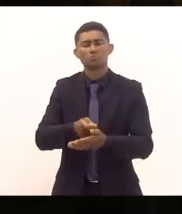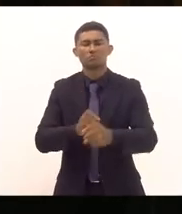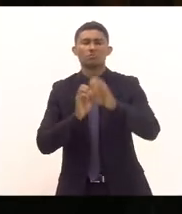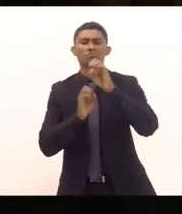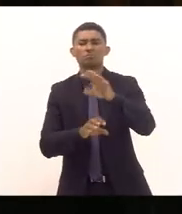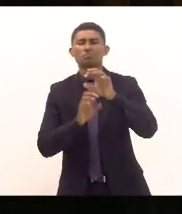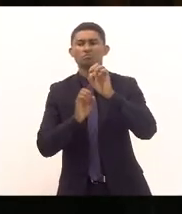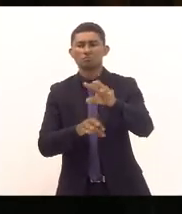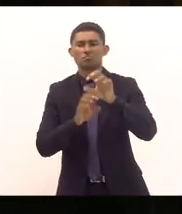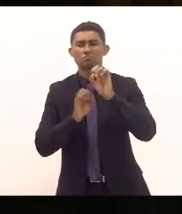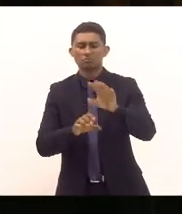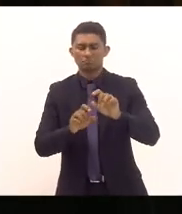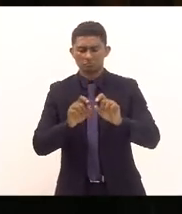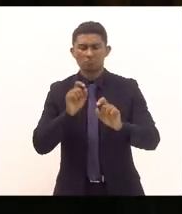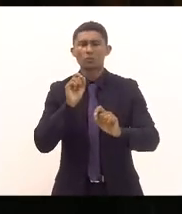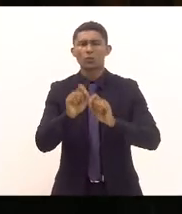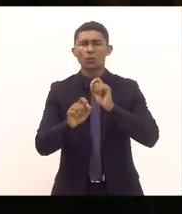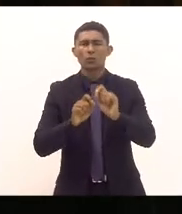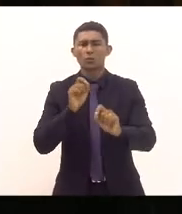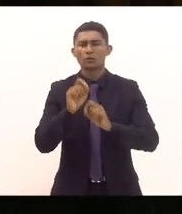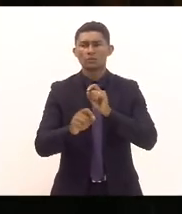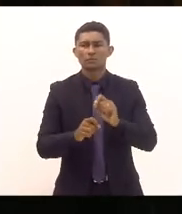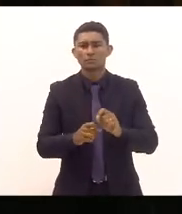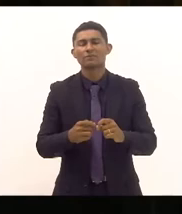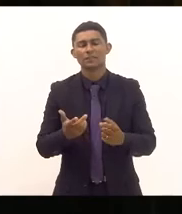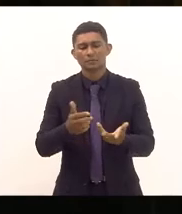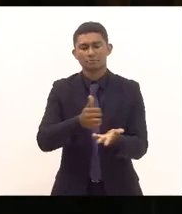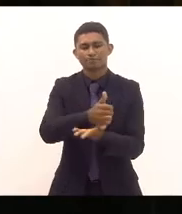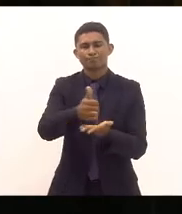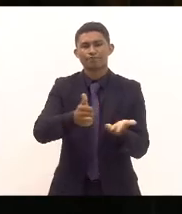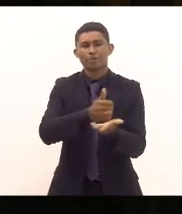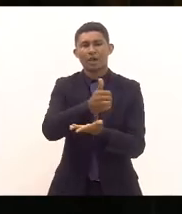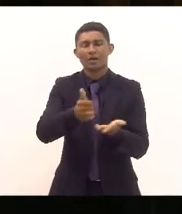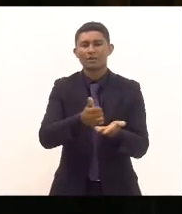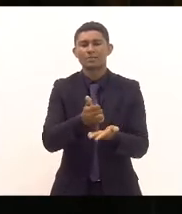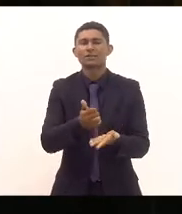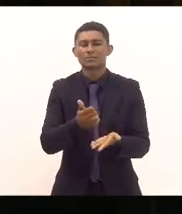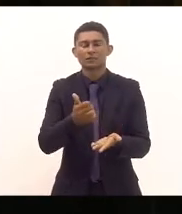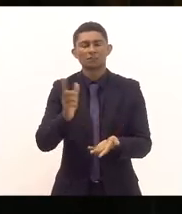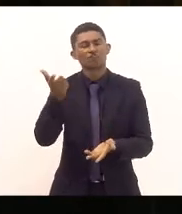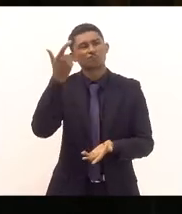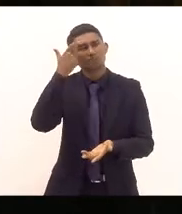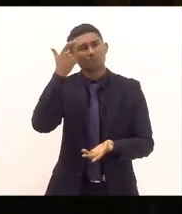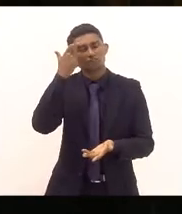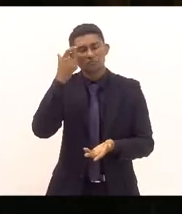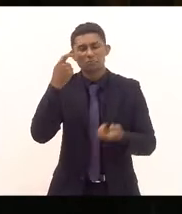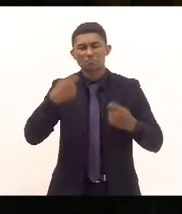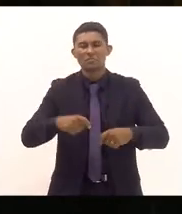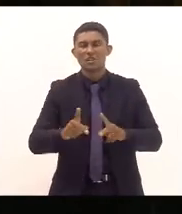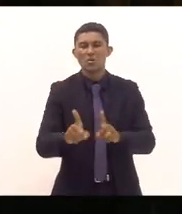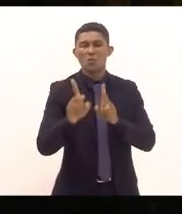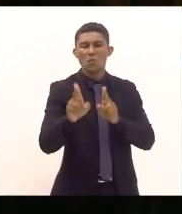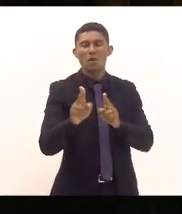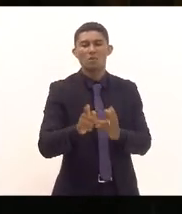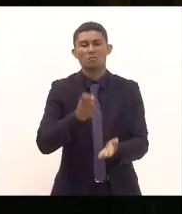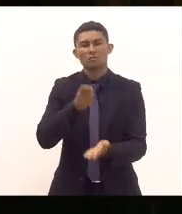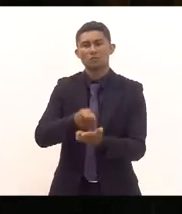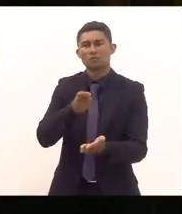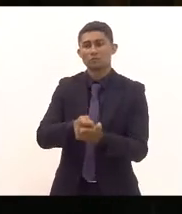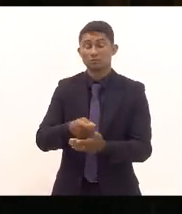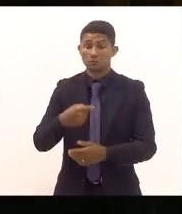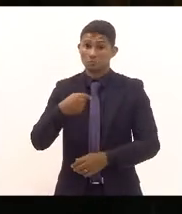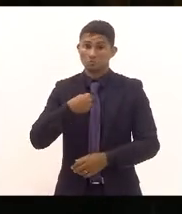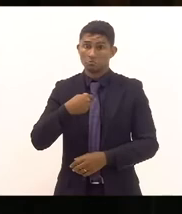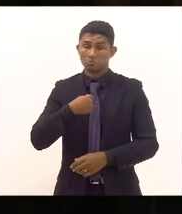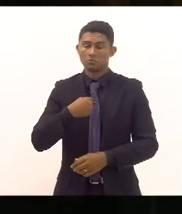obviamente cunhada no alicerce da doutrinação ideológica aliás esperei virar